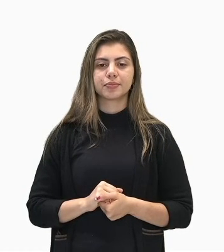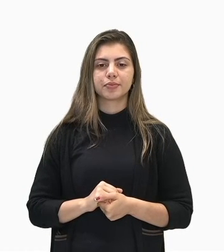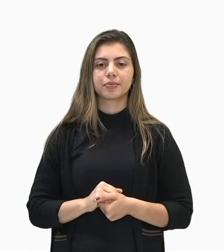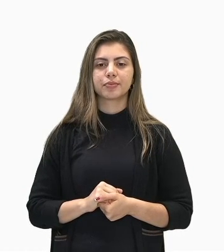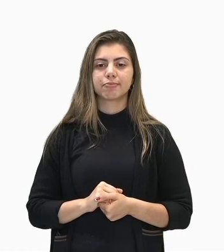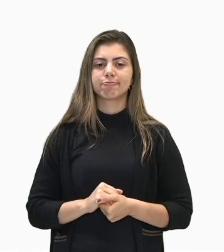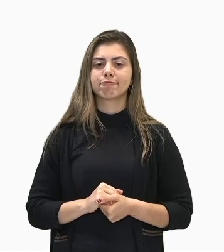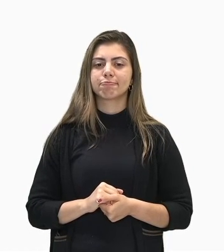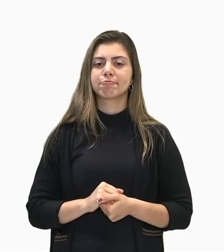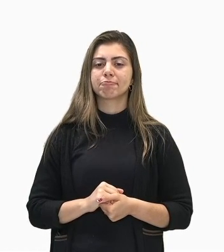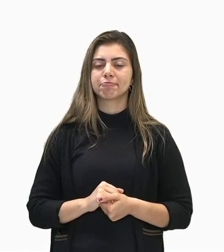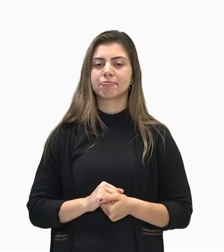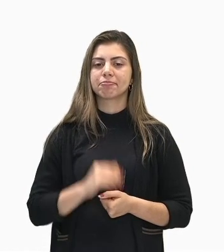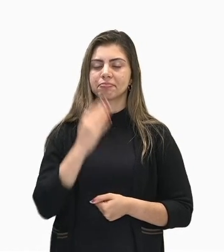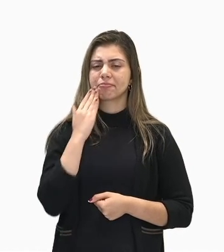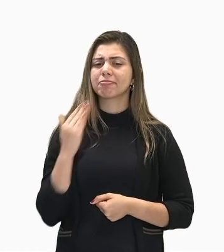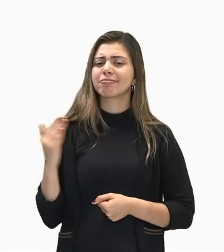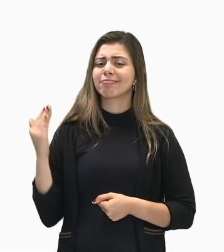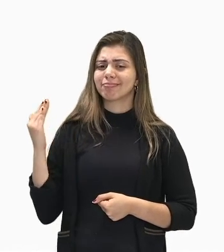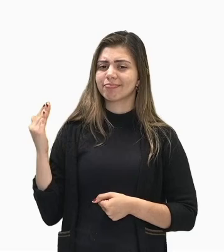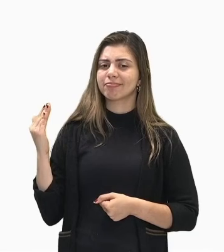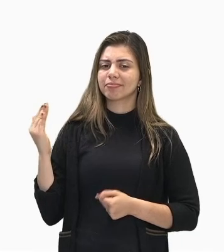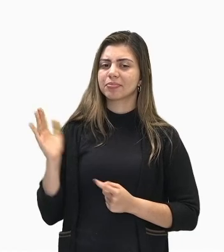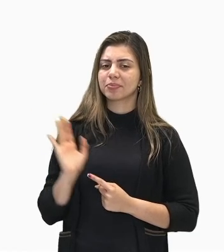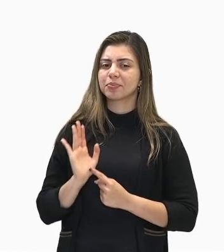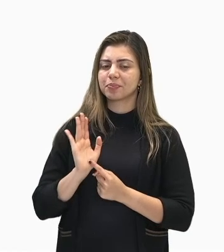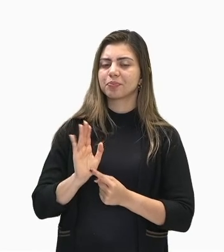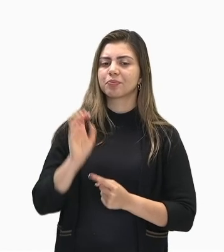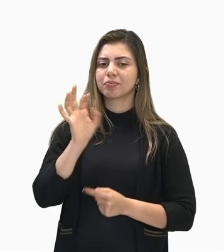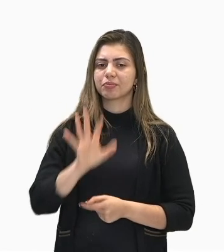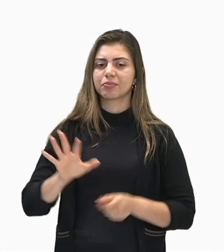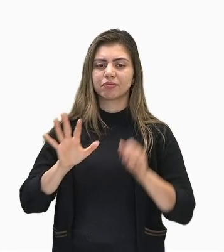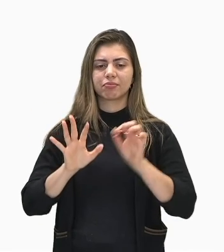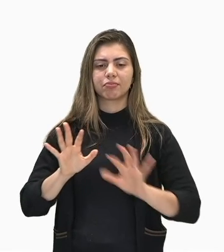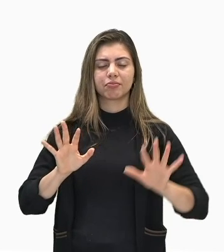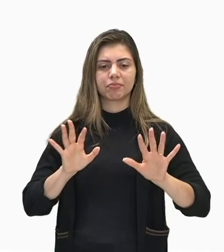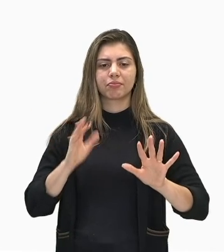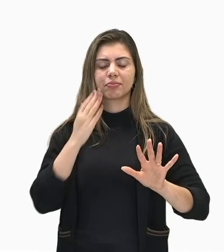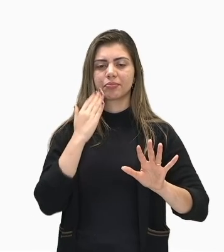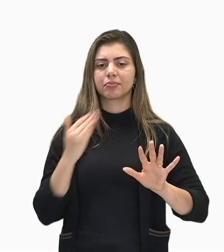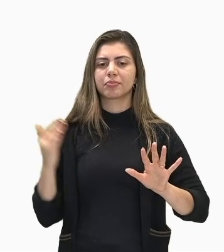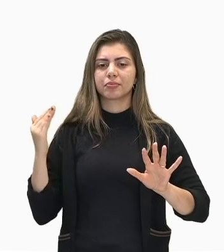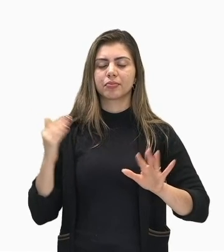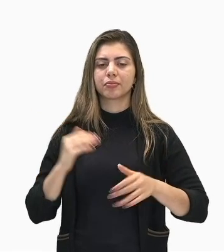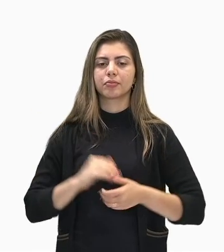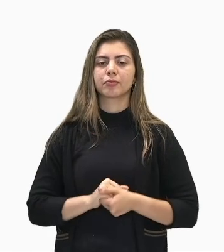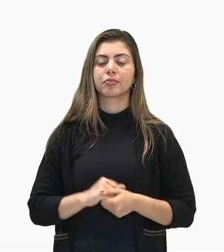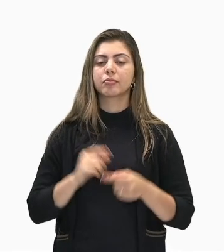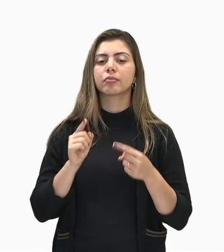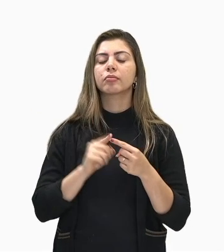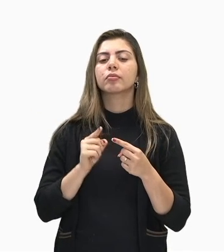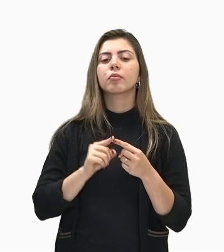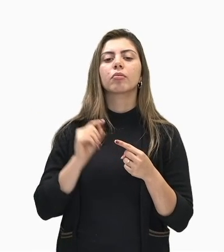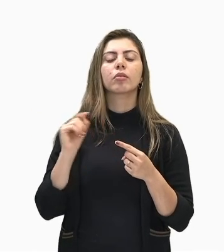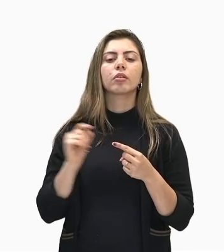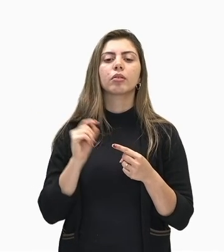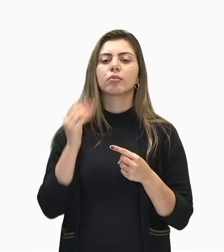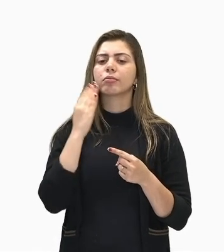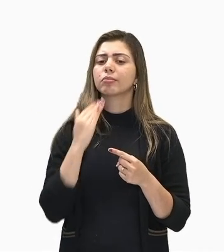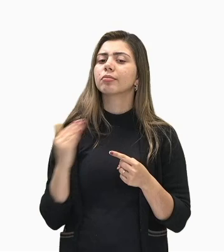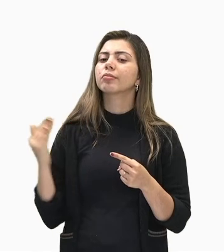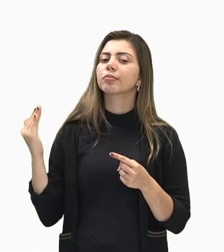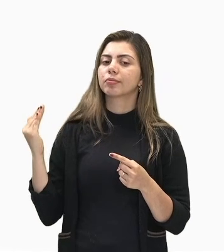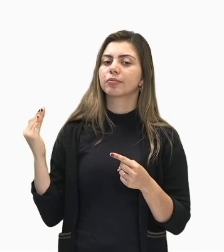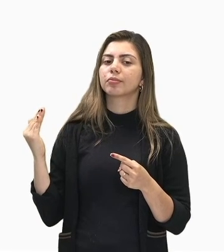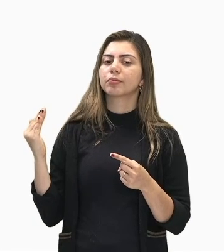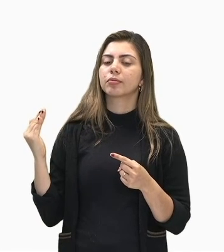Considere as 3 situações mostradas nas imagens a seguir. Então, na primeira